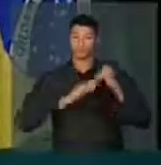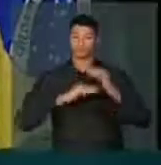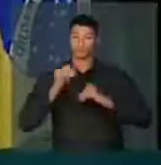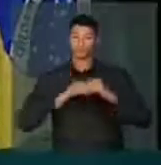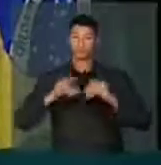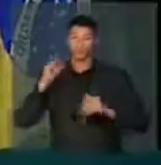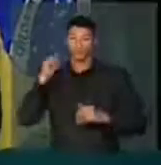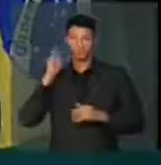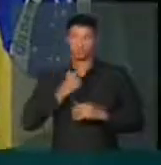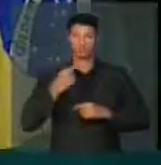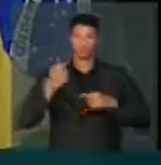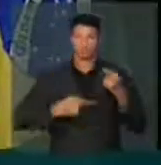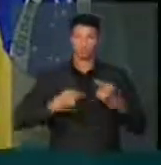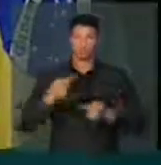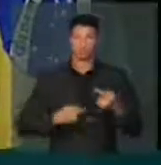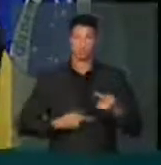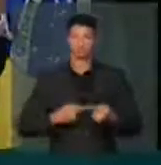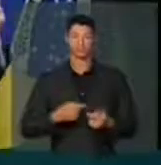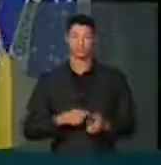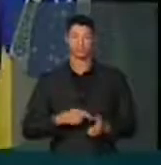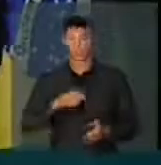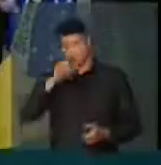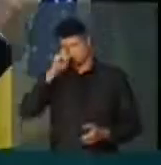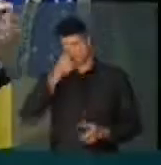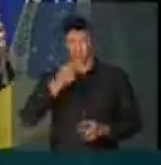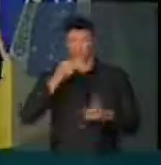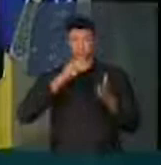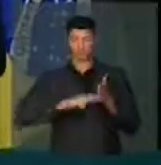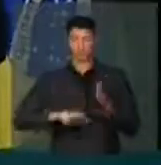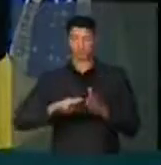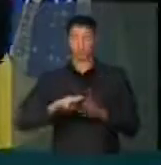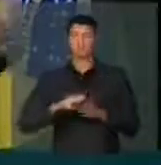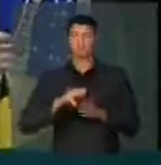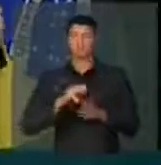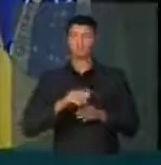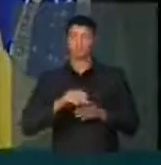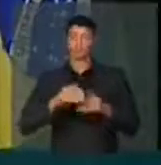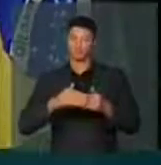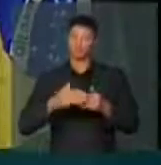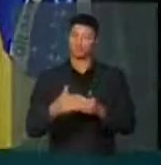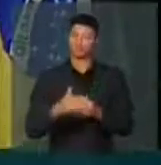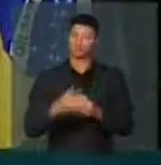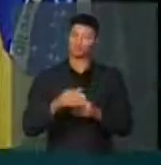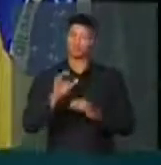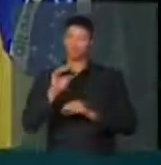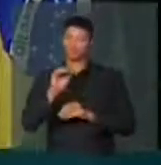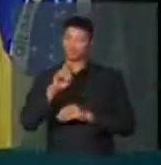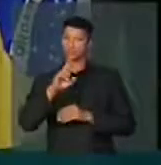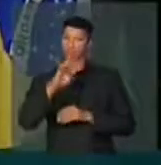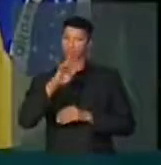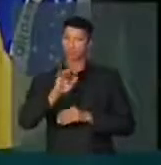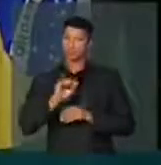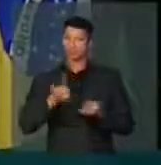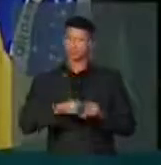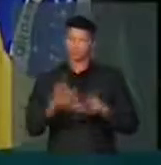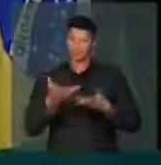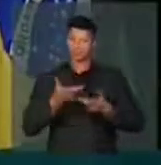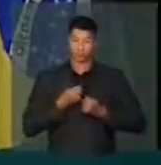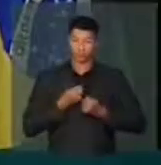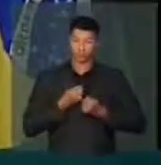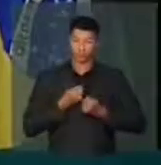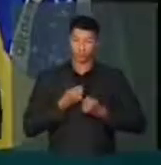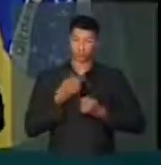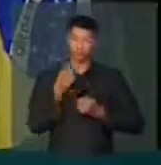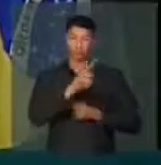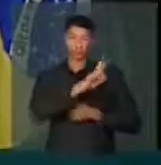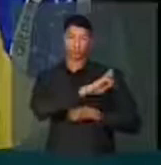dos anos de discussão do orçamento. Mande uma mensagem aditando o orçamento e assumindo o